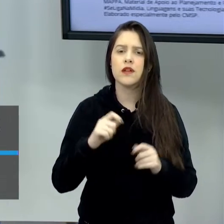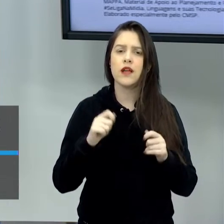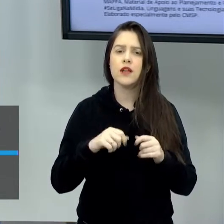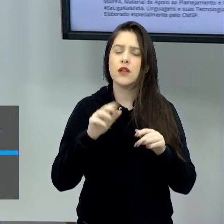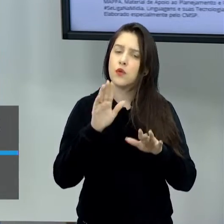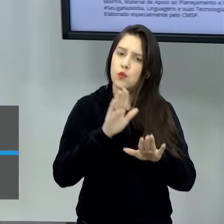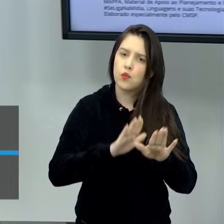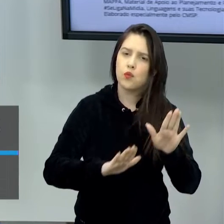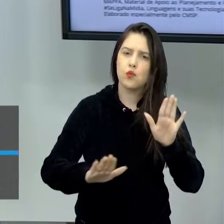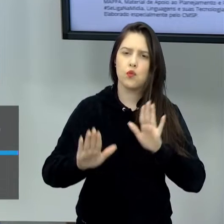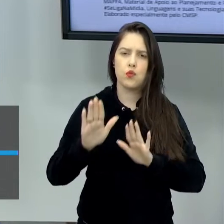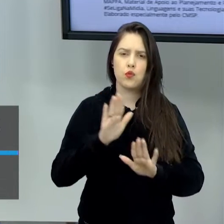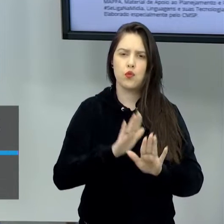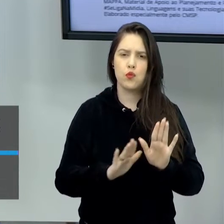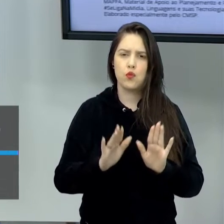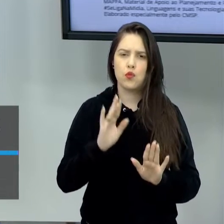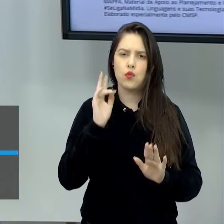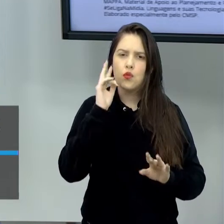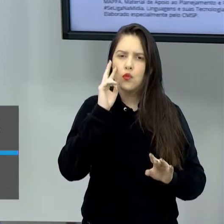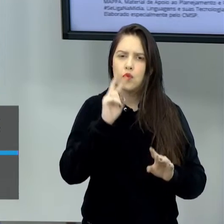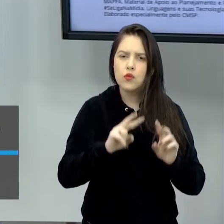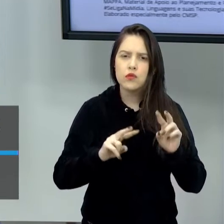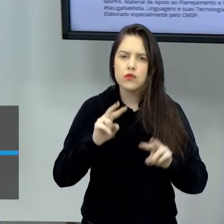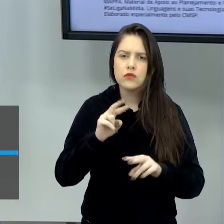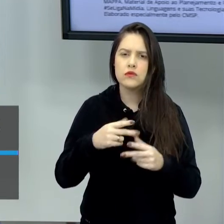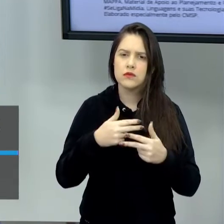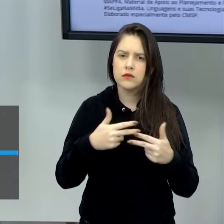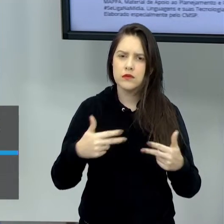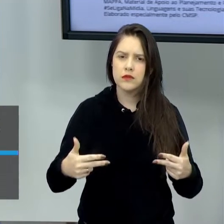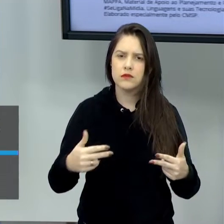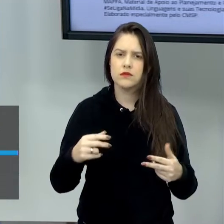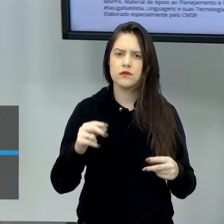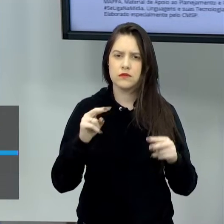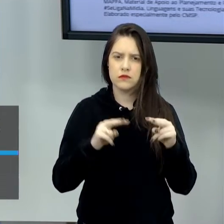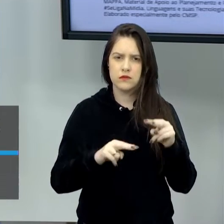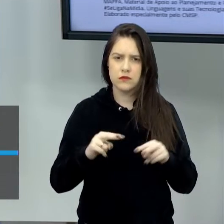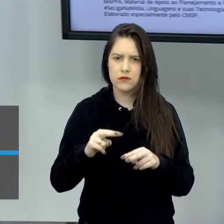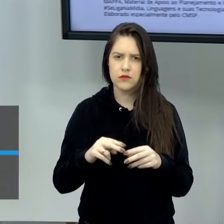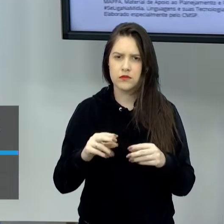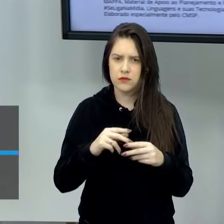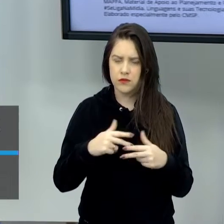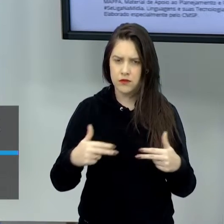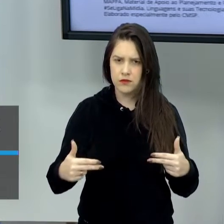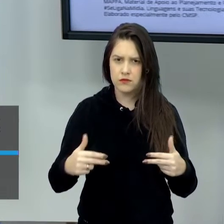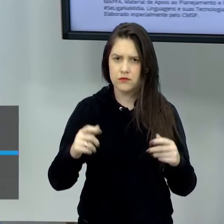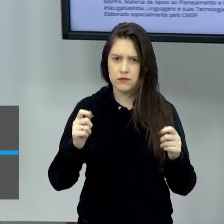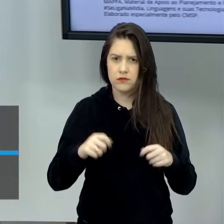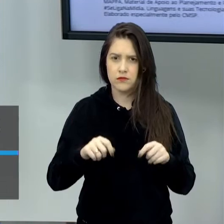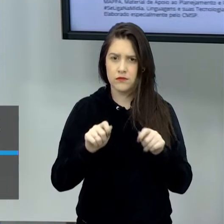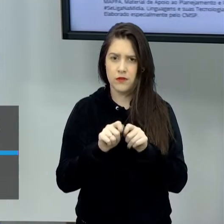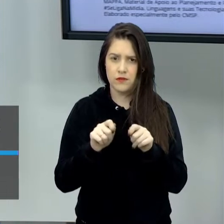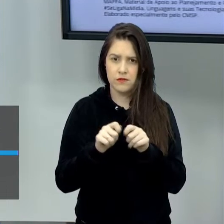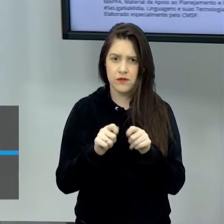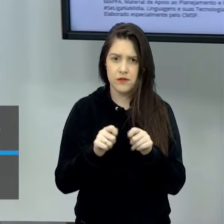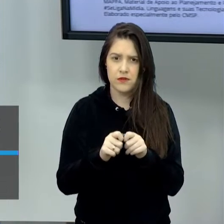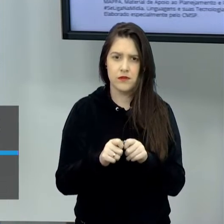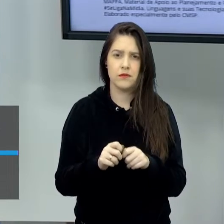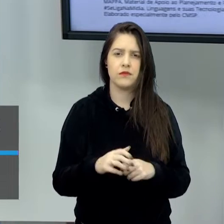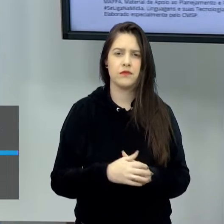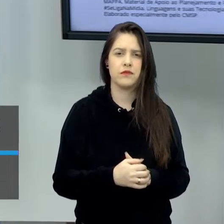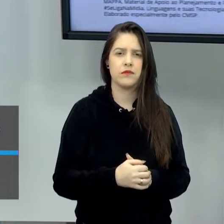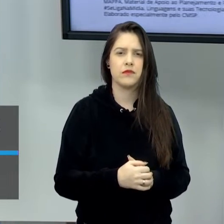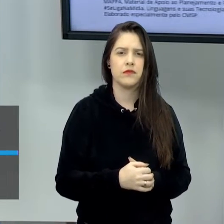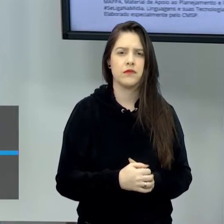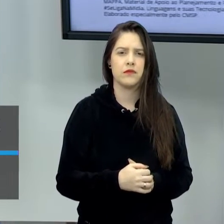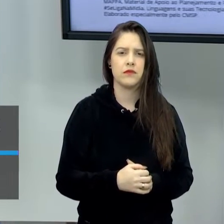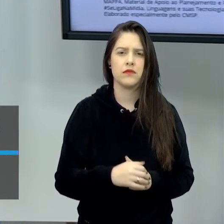mercado, situações que acontecem na rua, situações que acontecem dentro do esporte, tá? Então, esse é o exercício aí do desenvolvimento